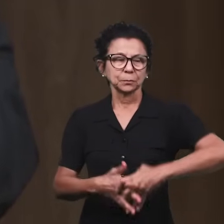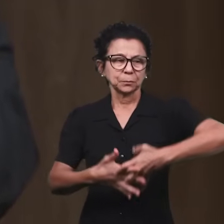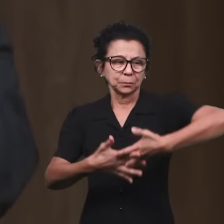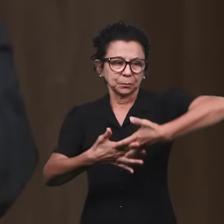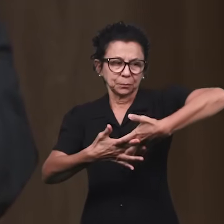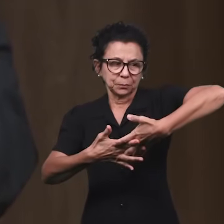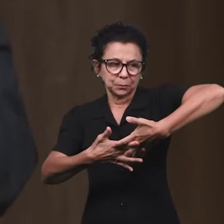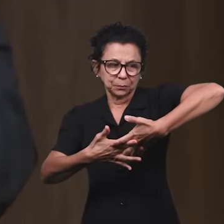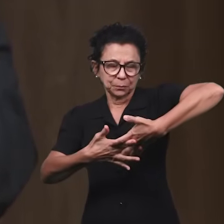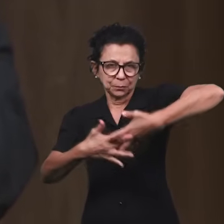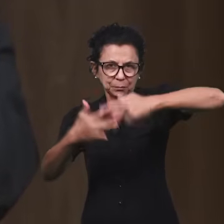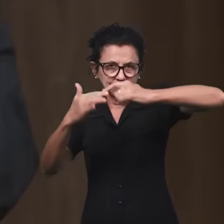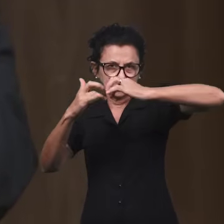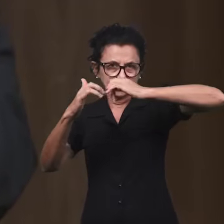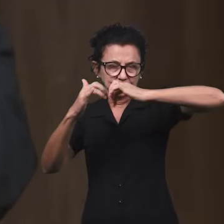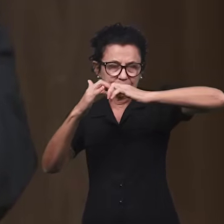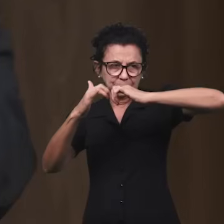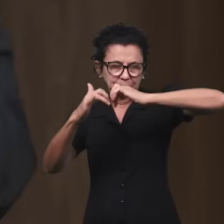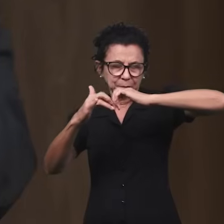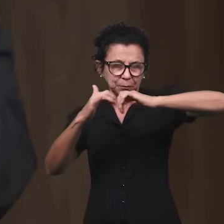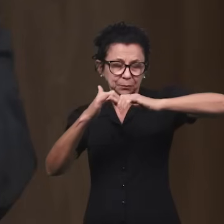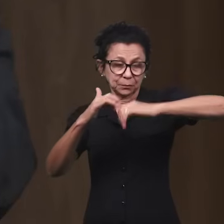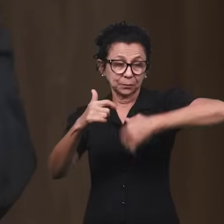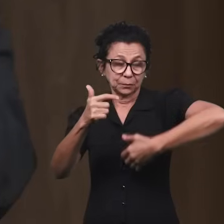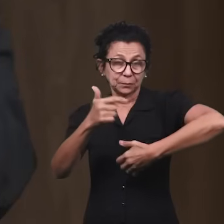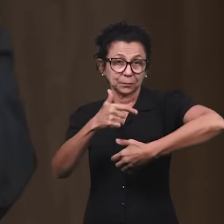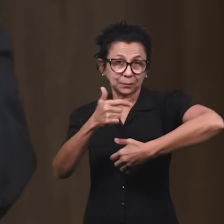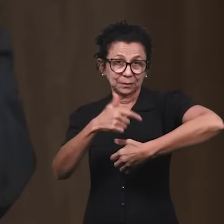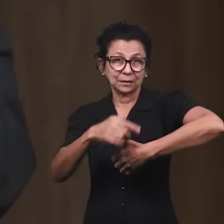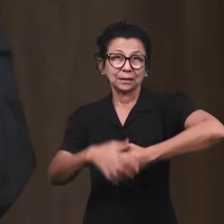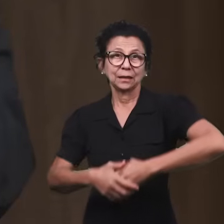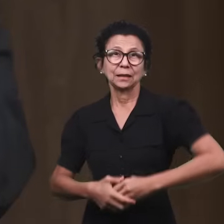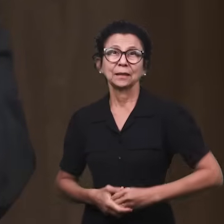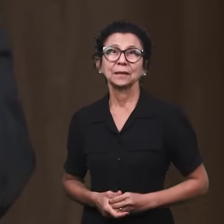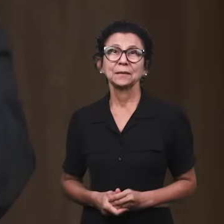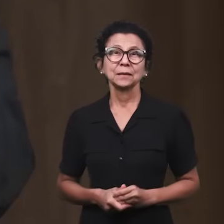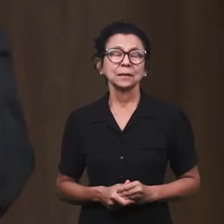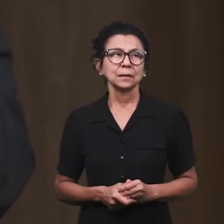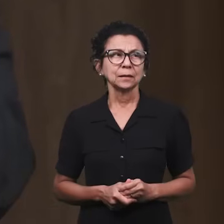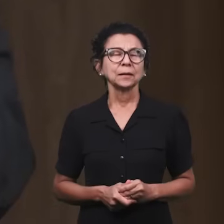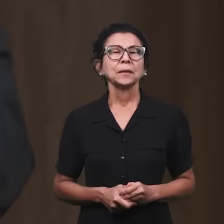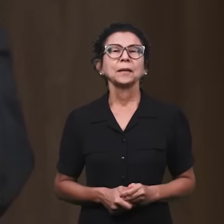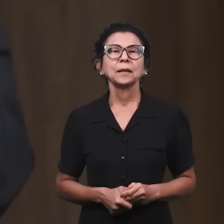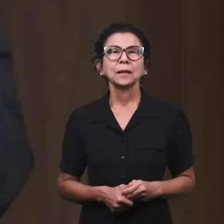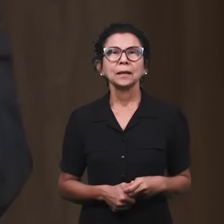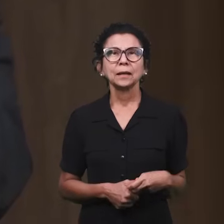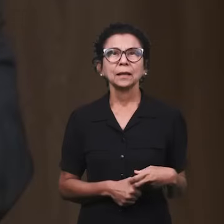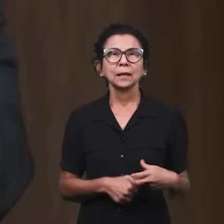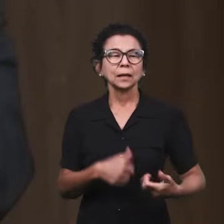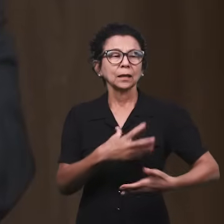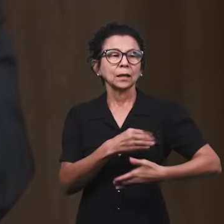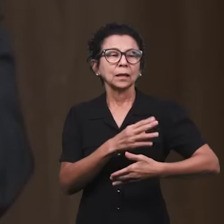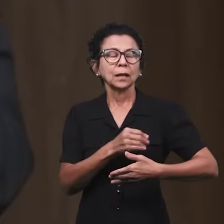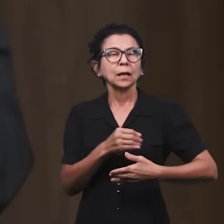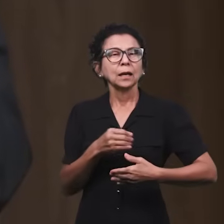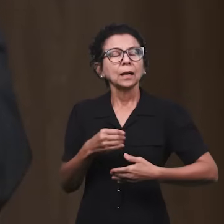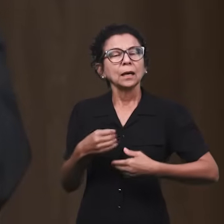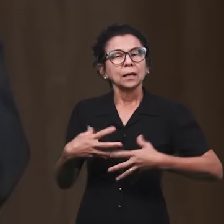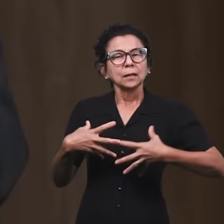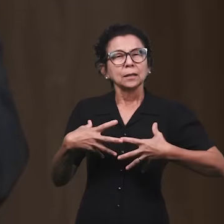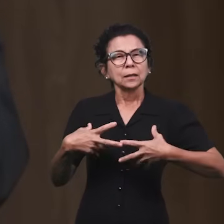de neurônios. E você pode ver que a criança, nessa época, nessa fase, ela aprende tudo, ela observa tudo. E onde é que está